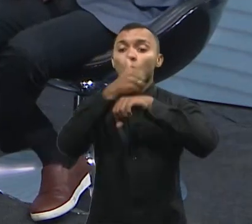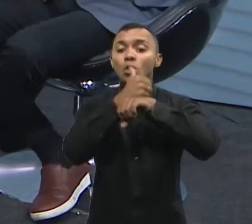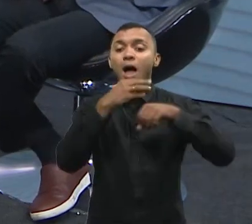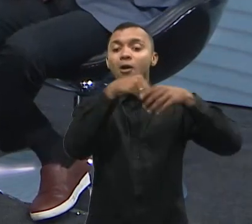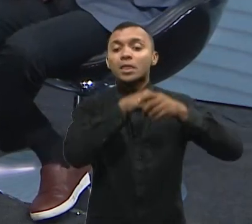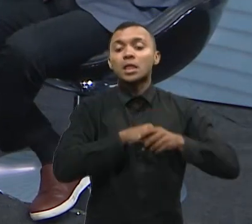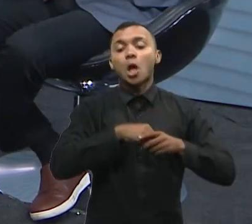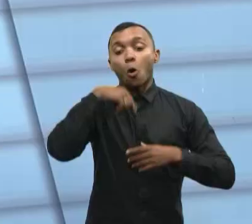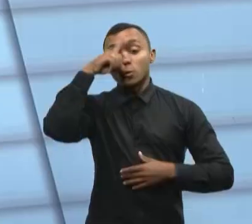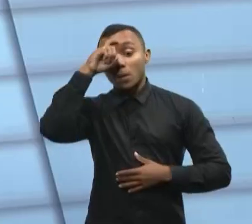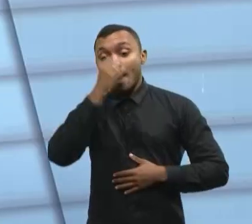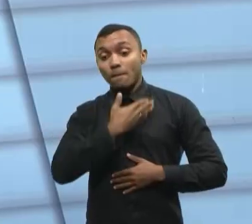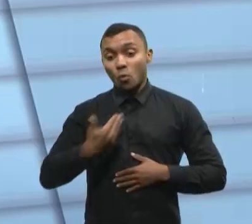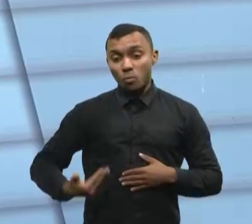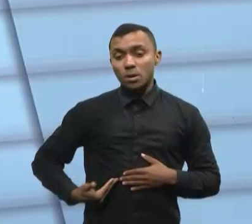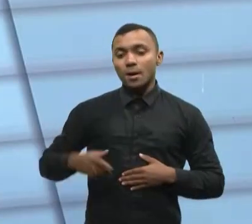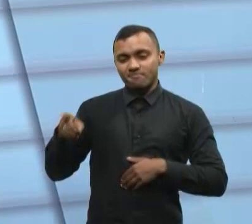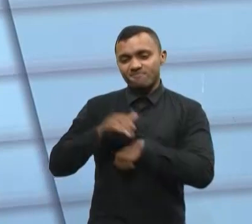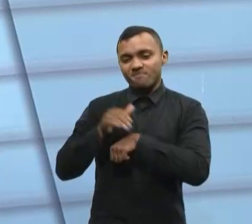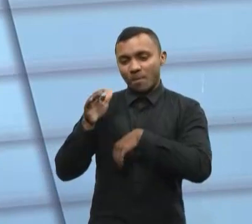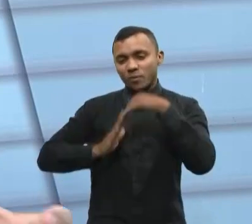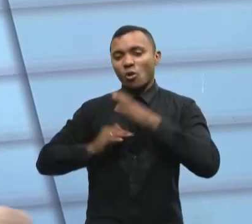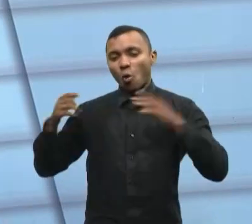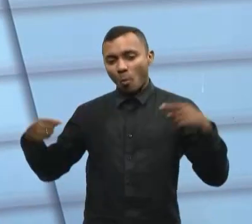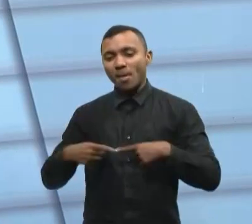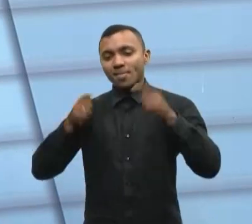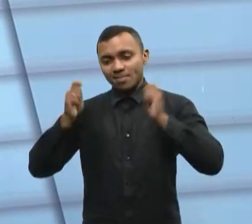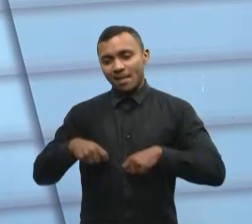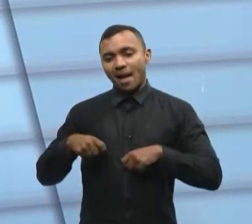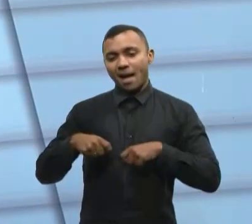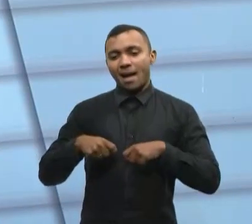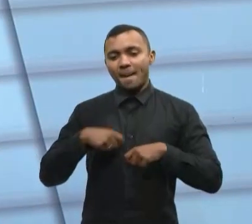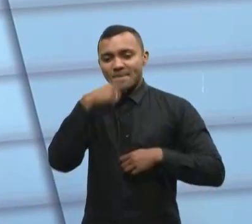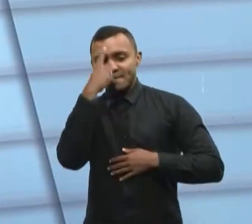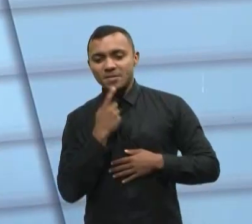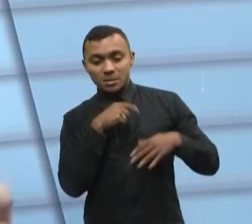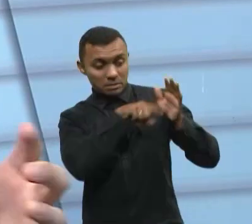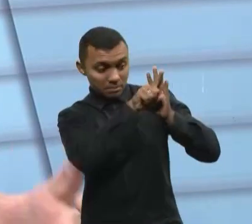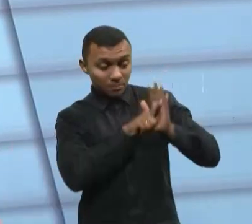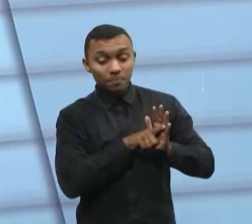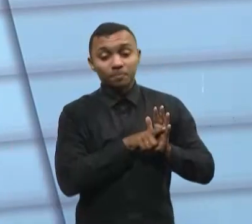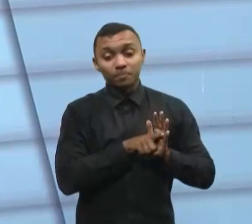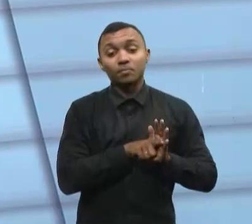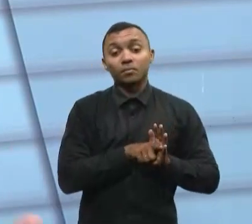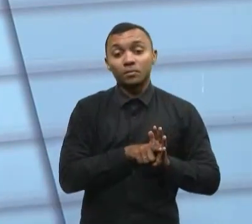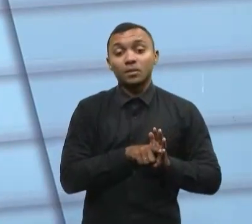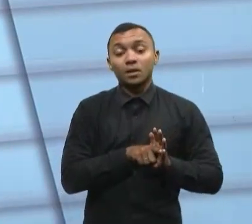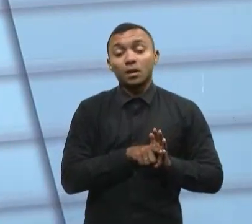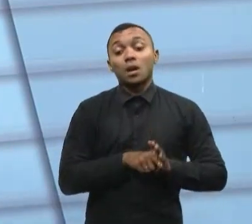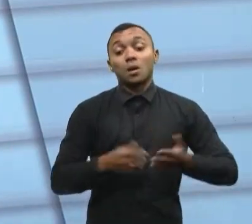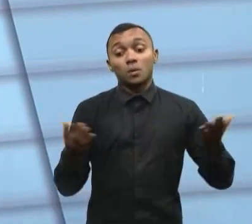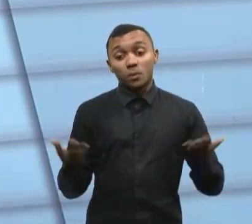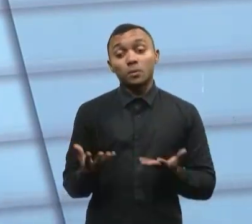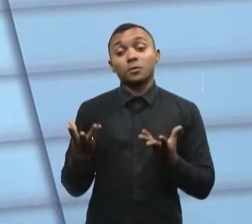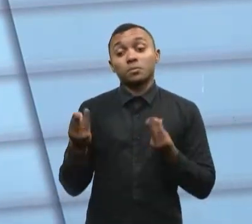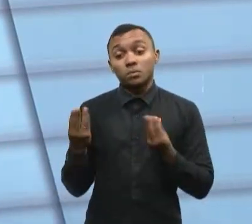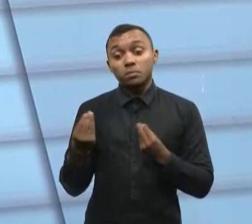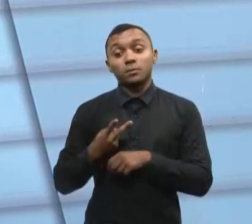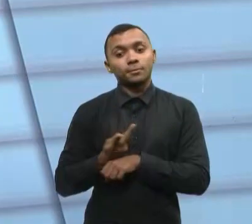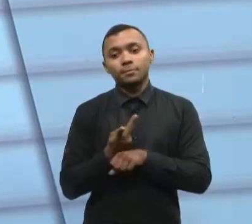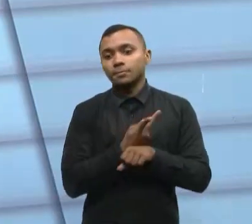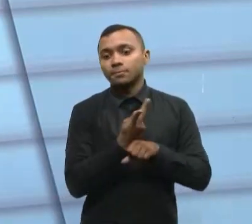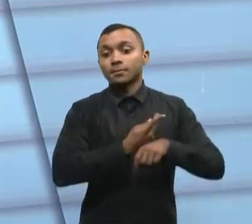O número de profissionais capacitados para fechar um diagnóstico. Então, a demanda felizmente, por um lado, que está sendo procurado, mas